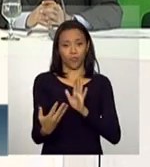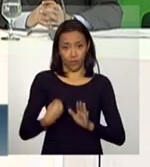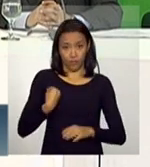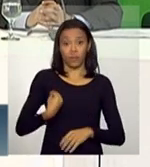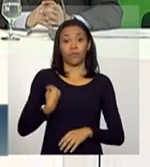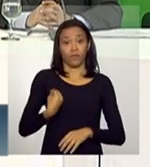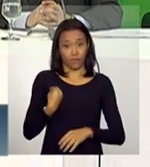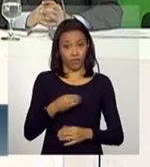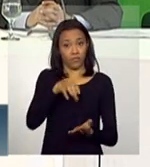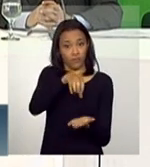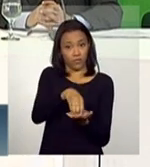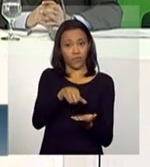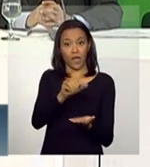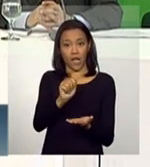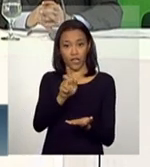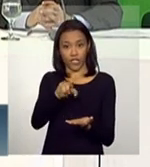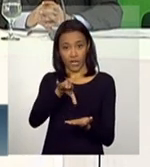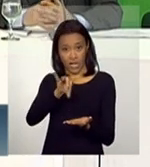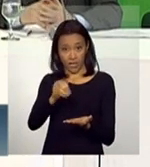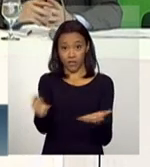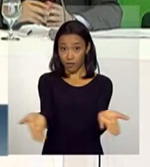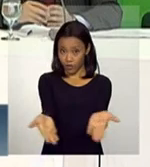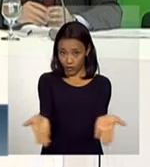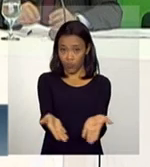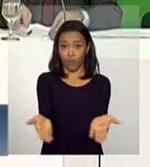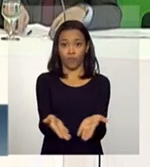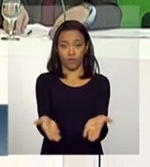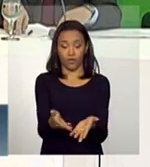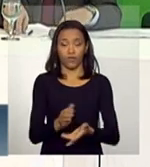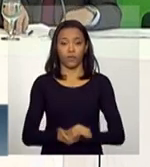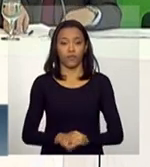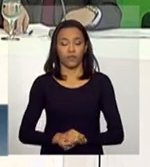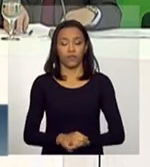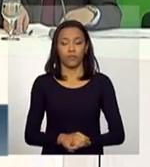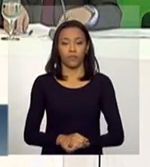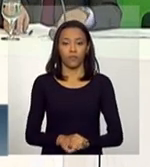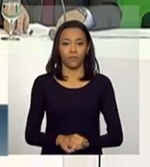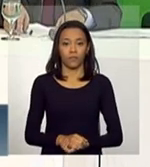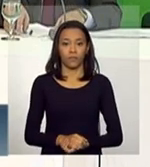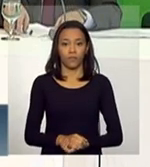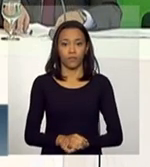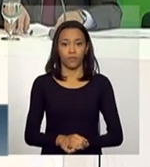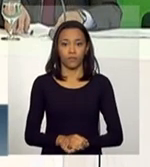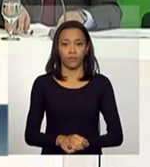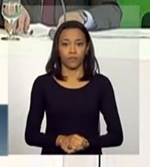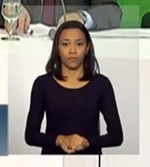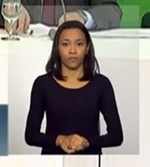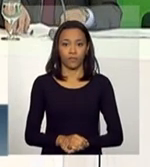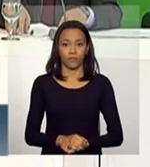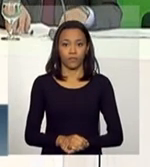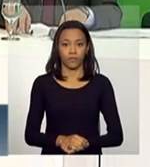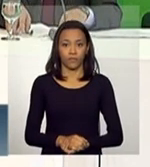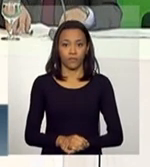regulam vários setores da vida econômica brasileira. Próxima pergunta.